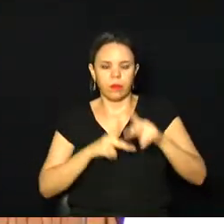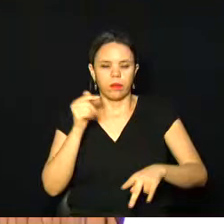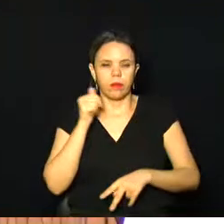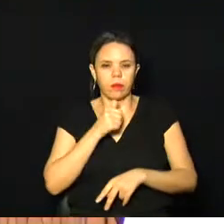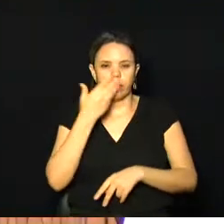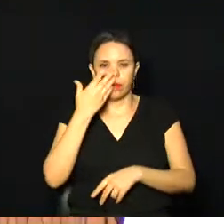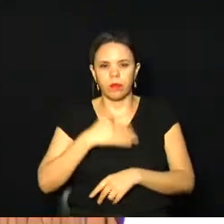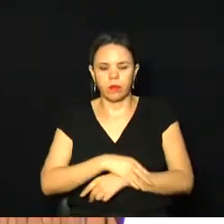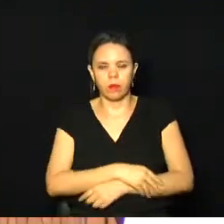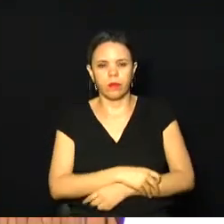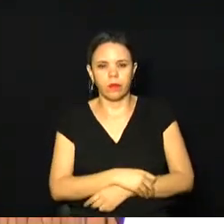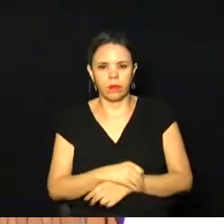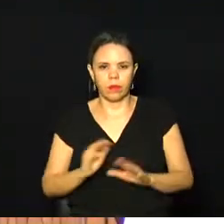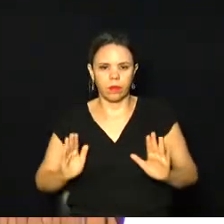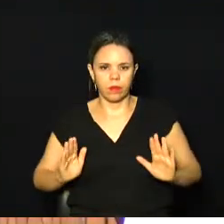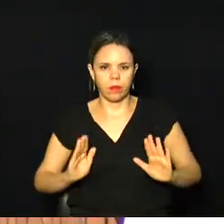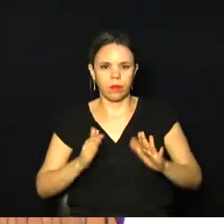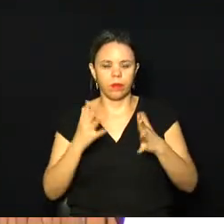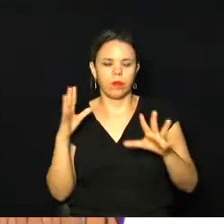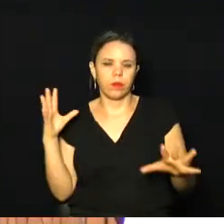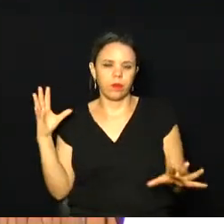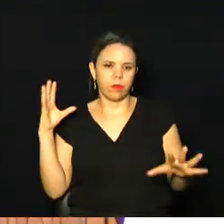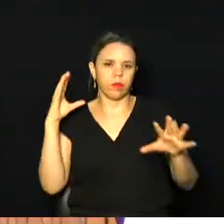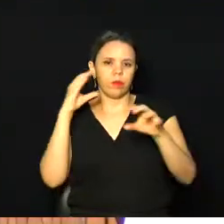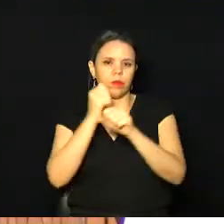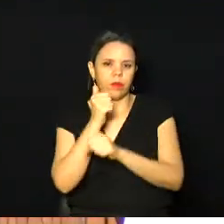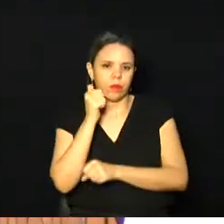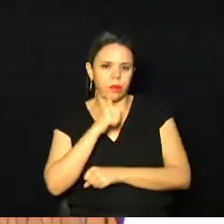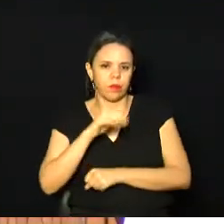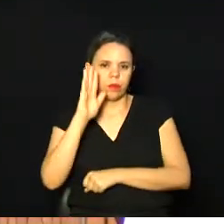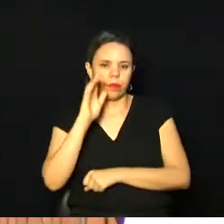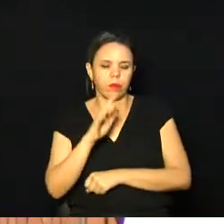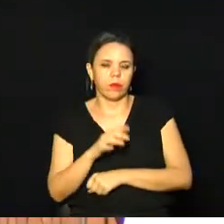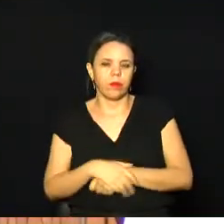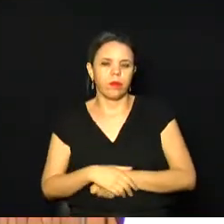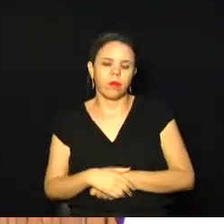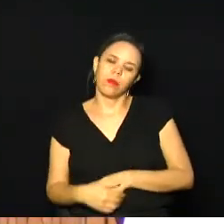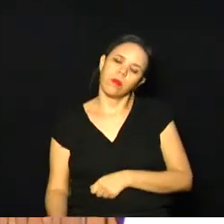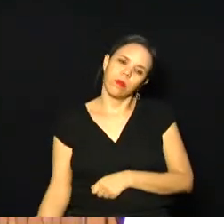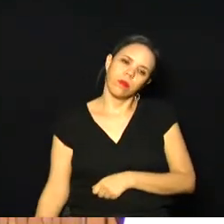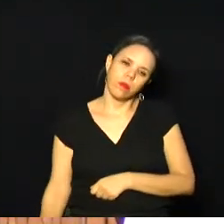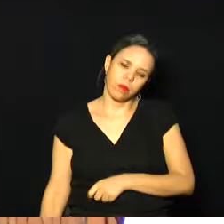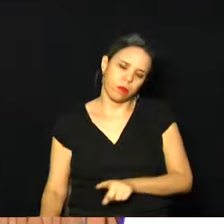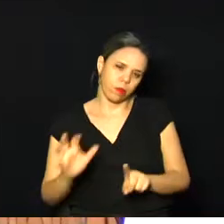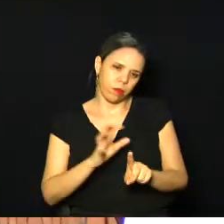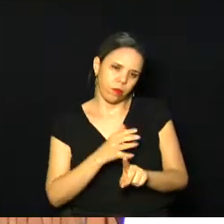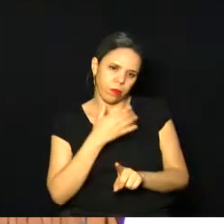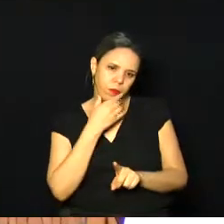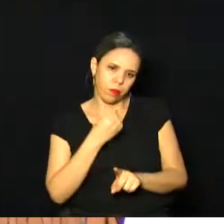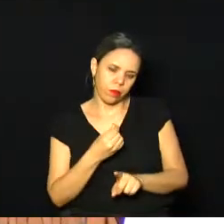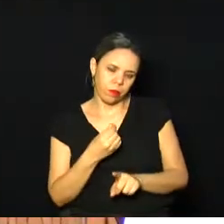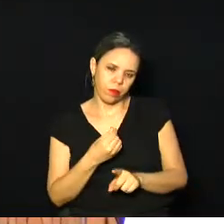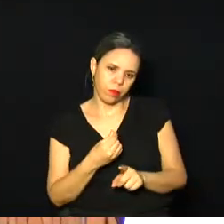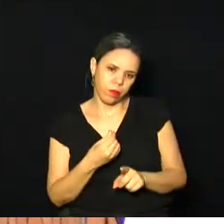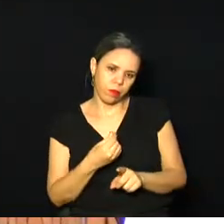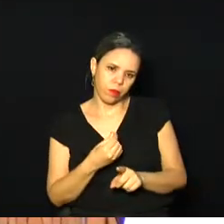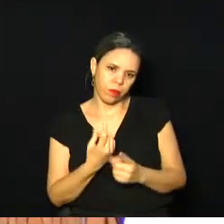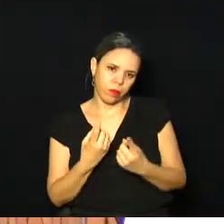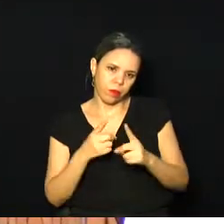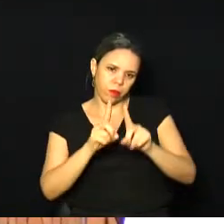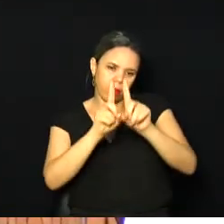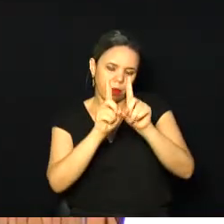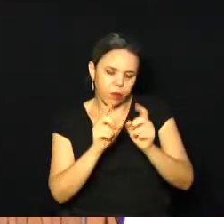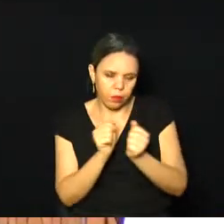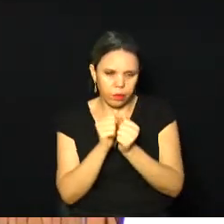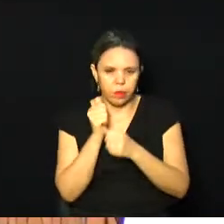e crianças, mas focando no recorte de mulher, o maior agressor é o cônjuge, é o homem, é o companheiro que está